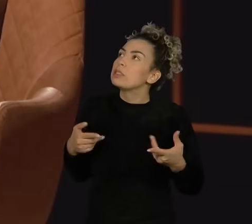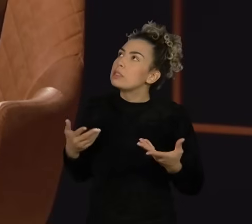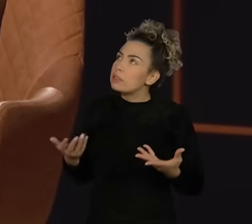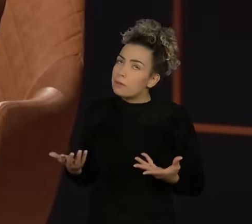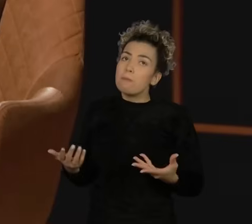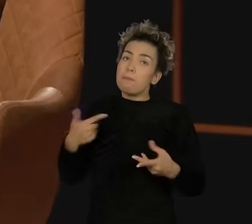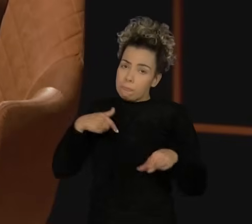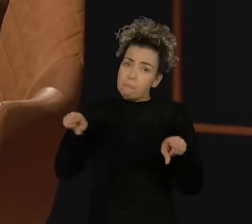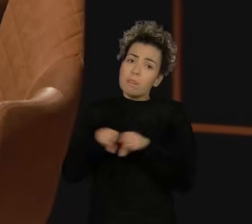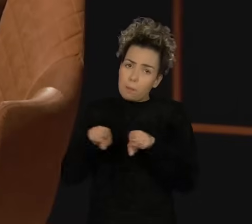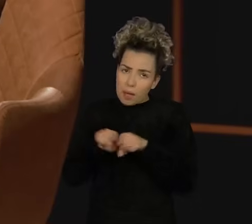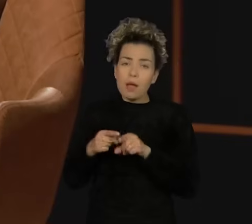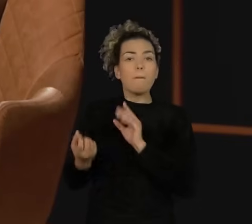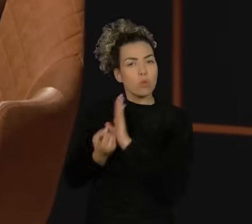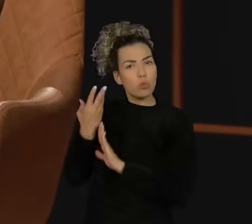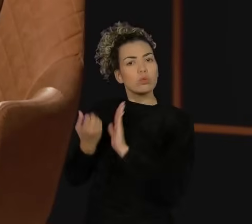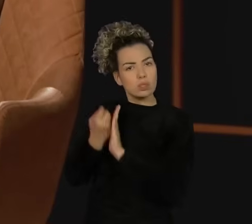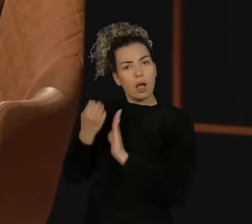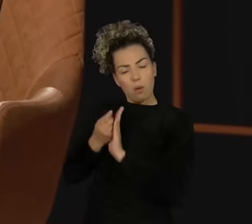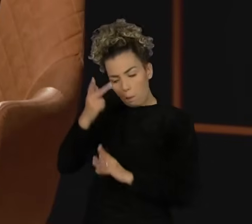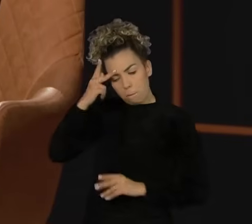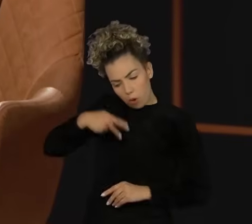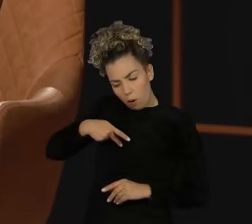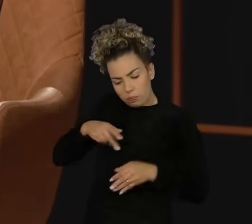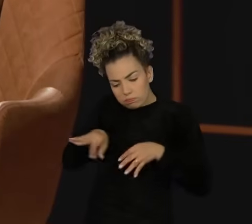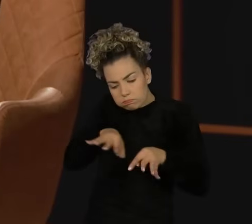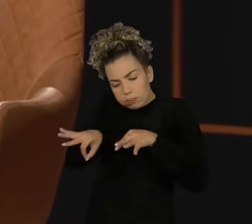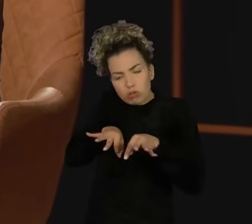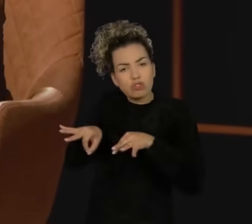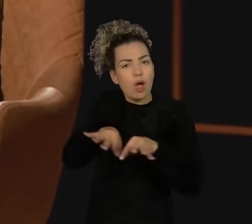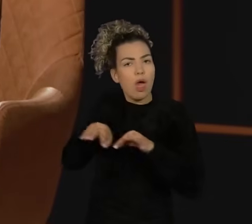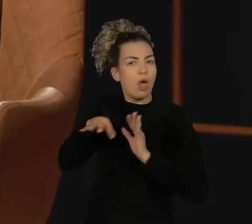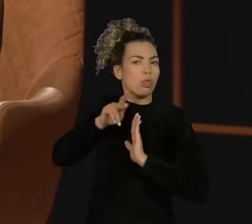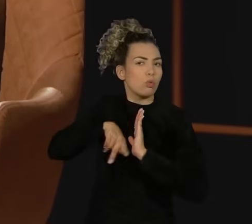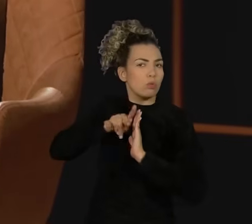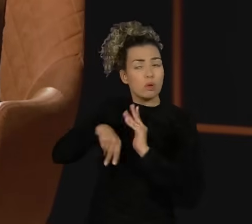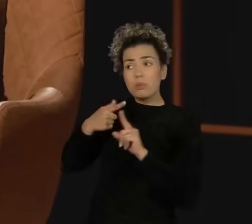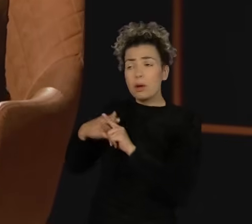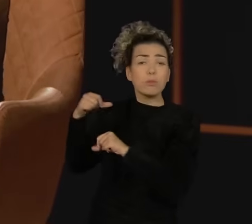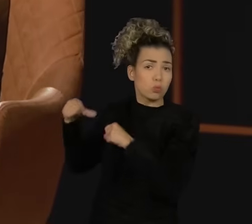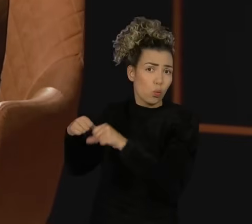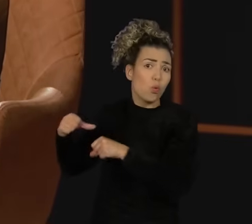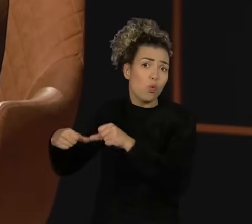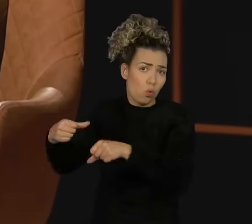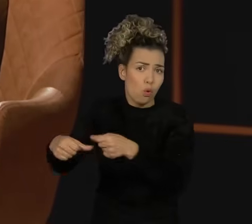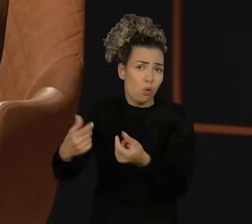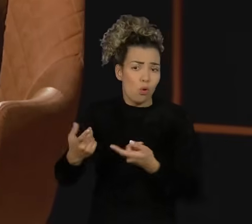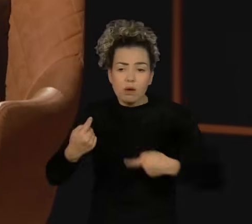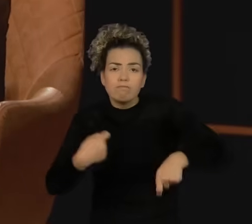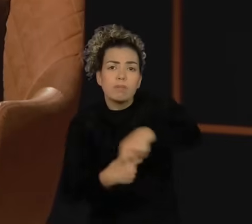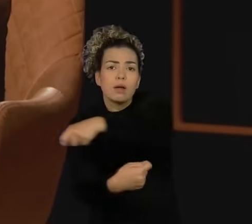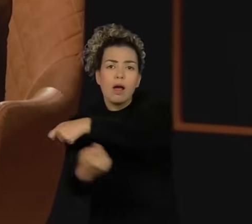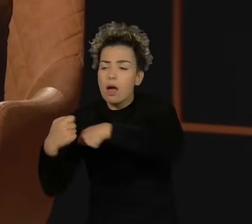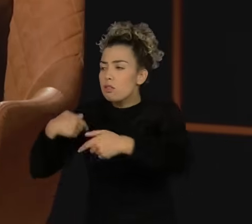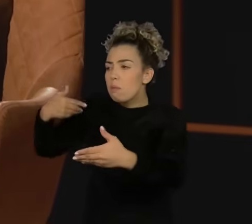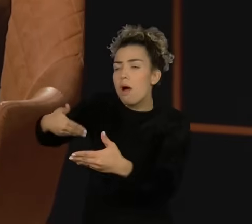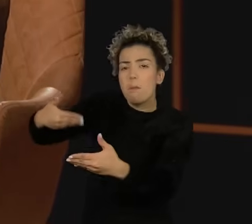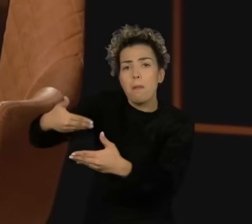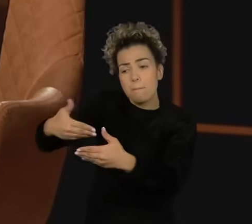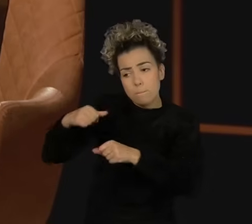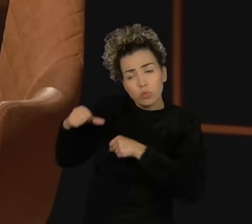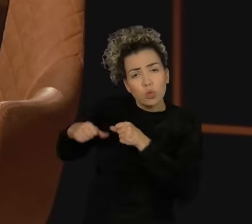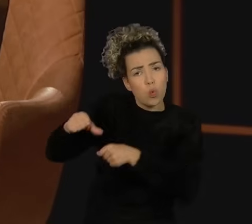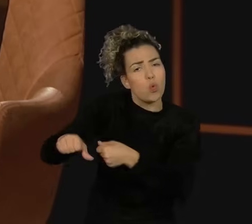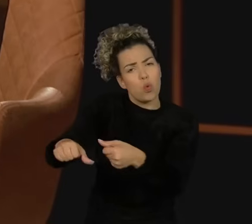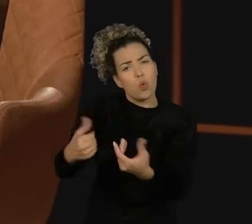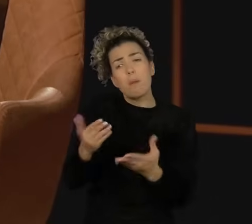também nessa área da produção, me produzindo bastante, porque mudou muito de lá para cá, o mercado e tudo, mas eu já vinha fazendo isso porque